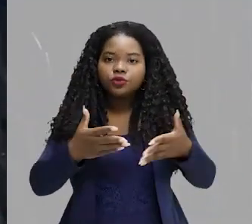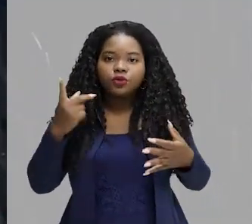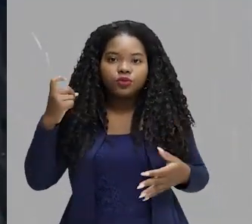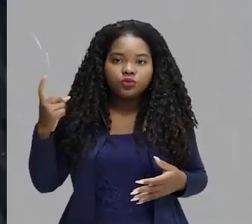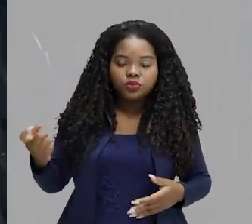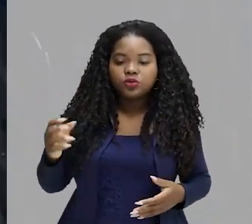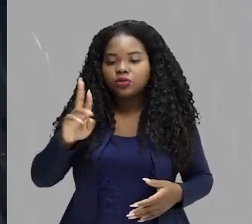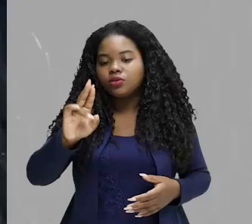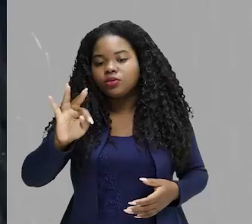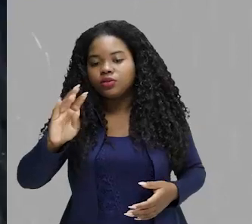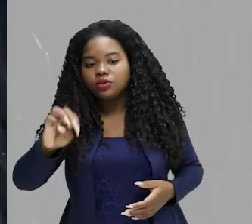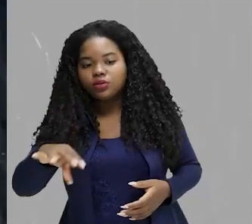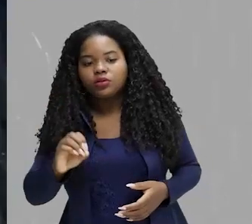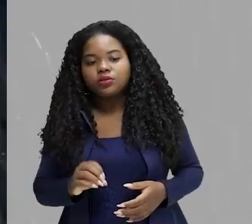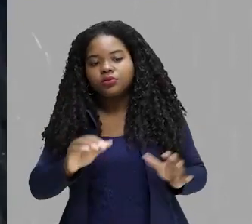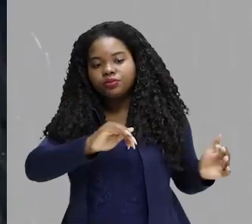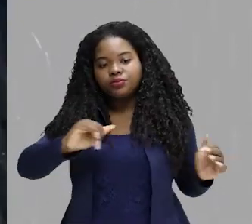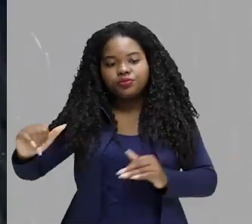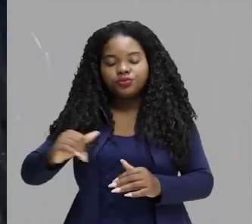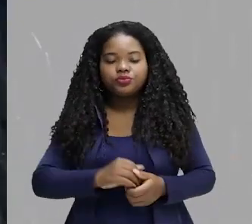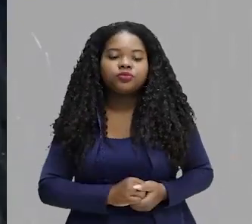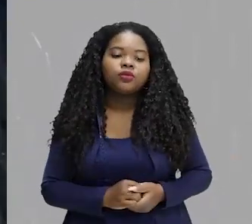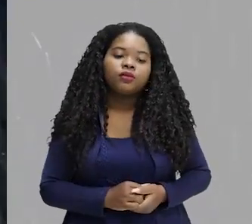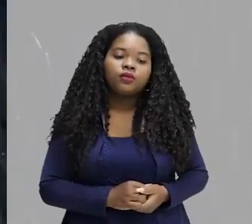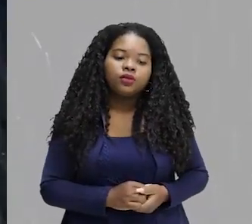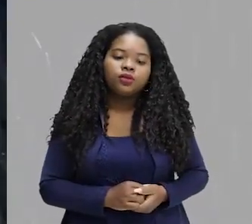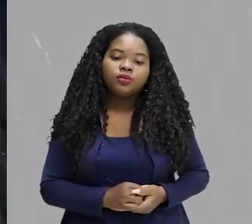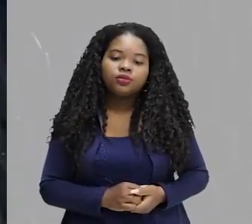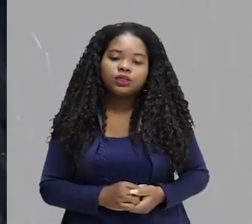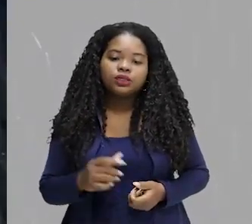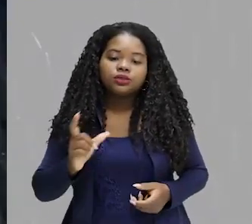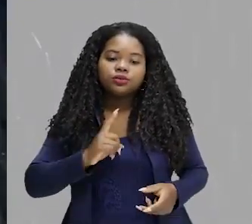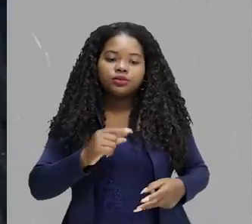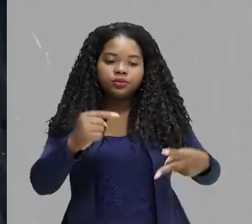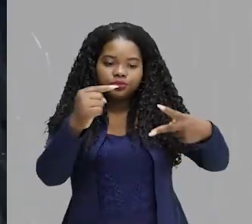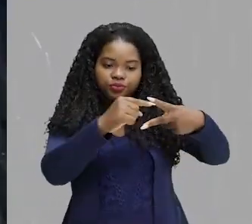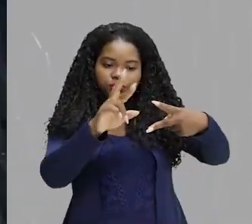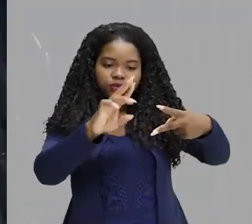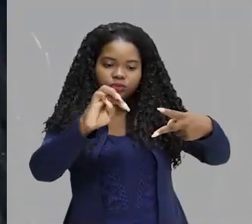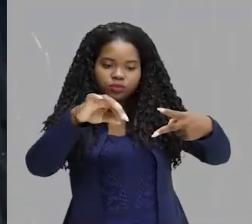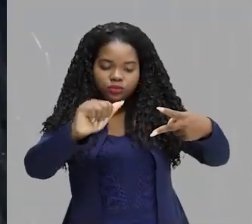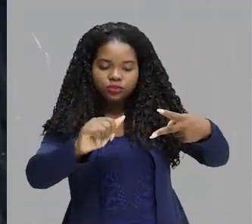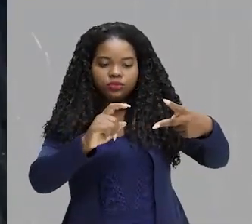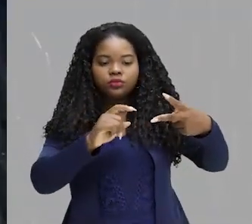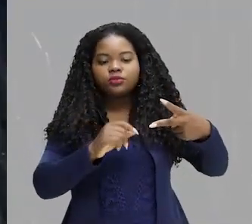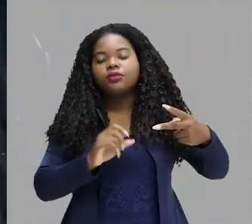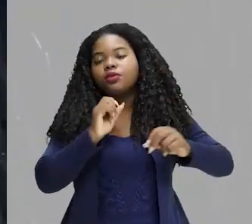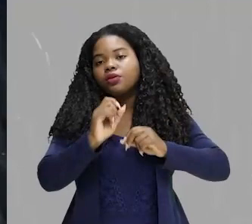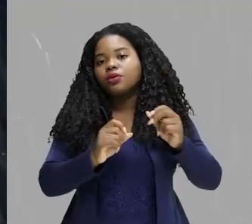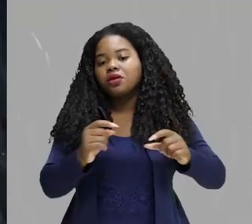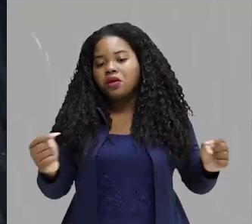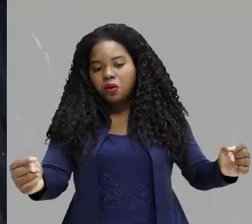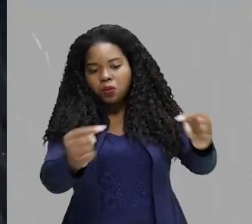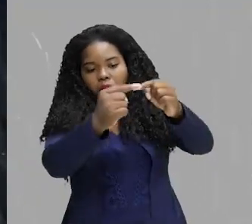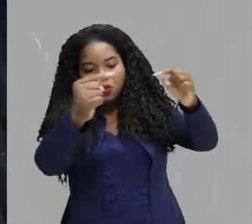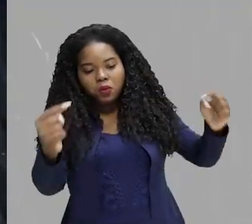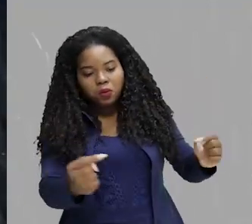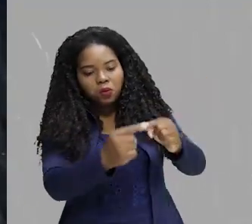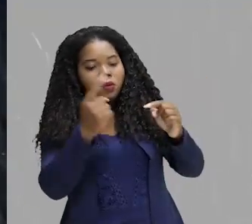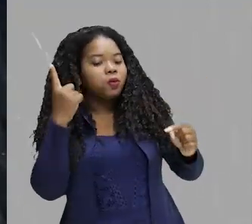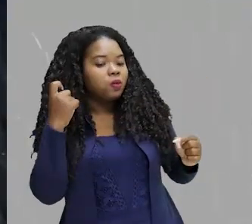mesmo das rimas. Tá? Então, falando dessas duas características, a rima é quando você combina o